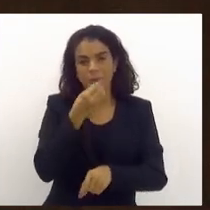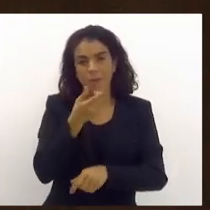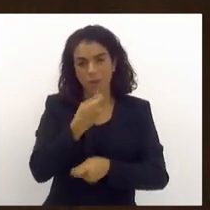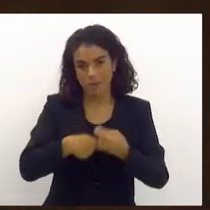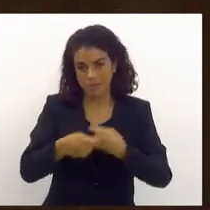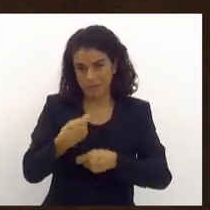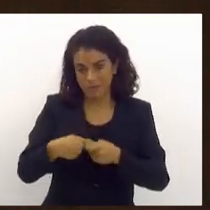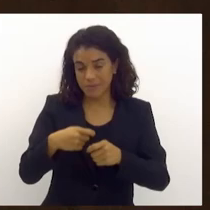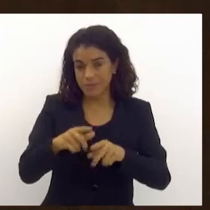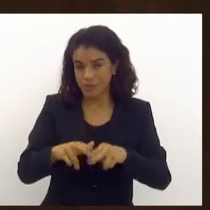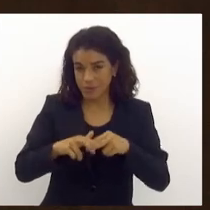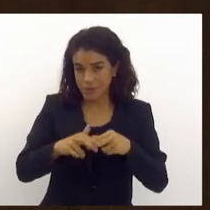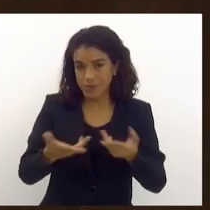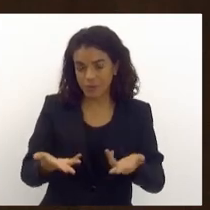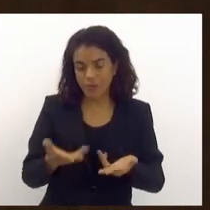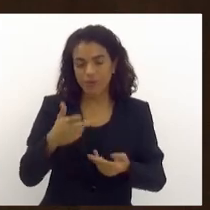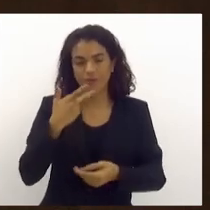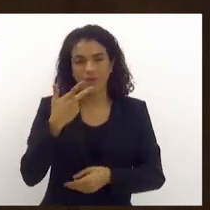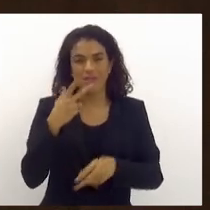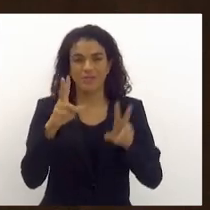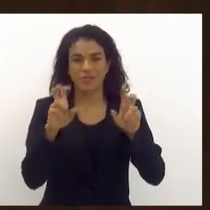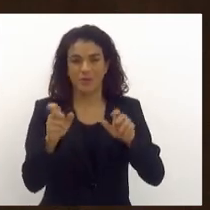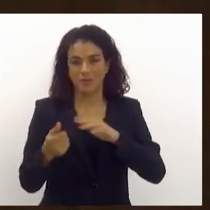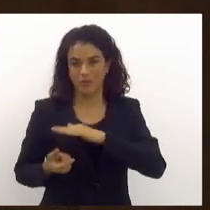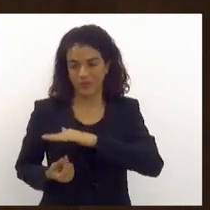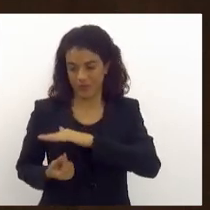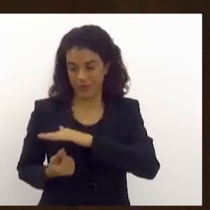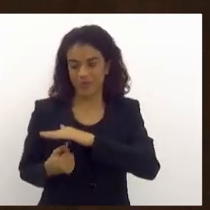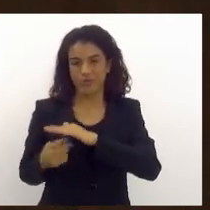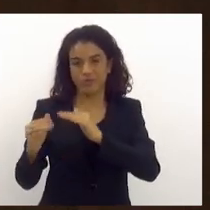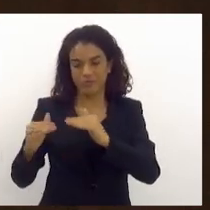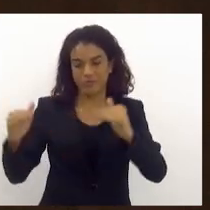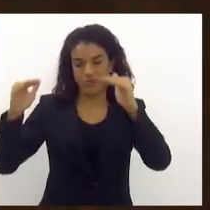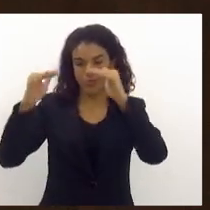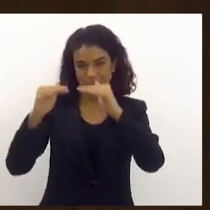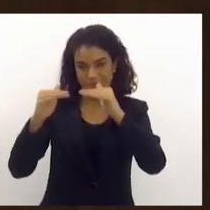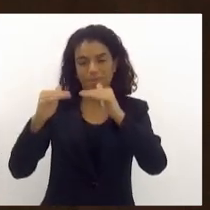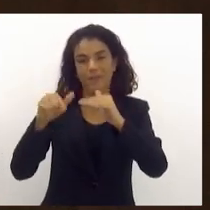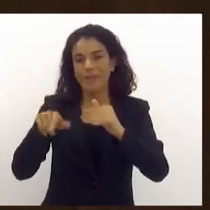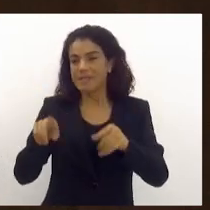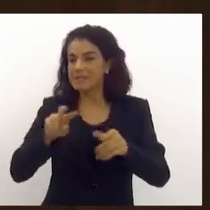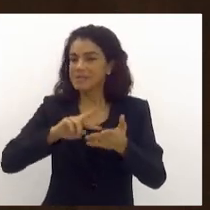administração. Portanto, quando nós falamos do Fundo Soberano, é também